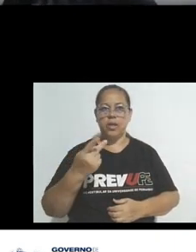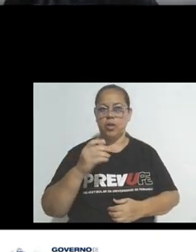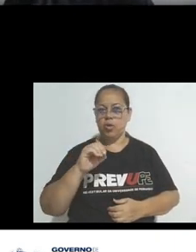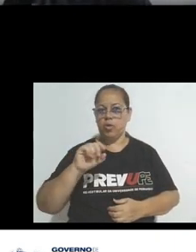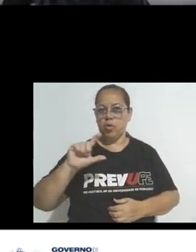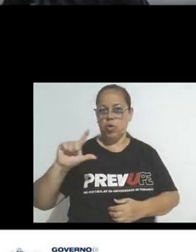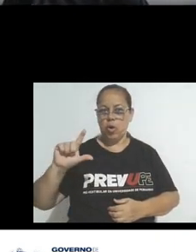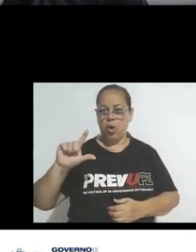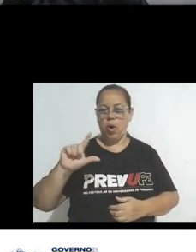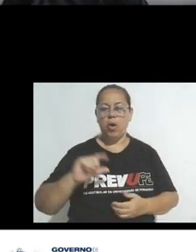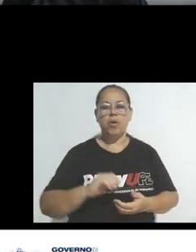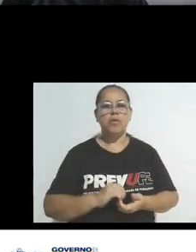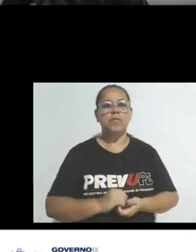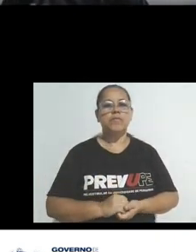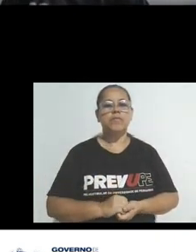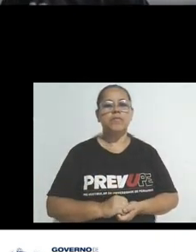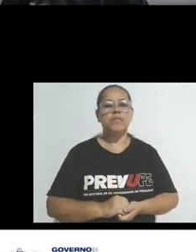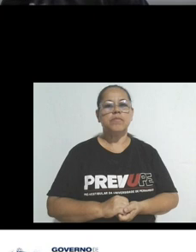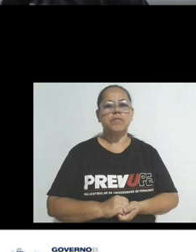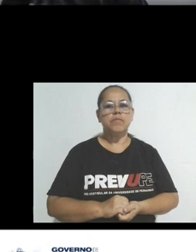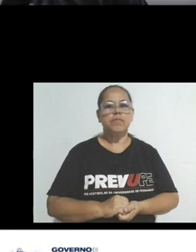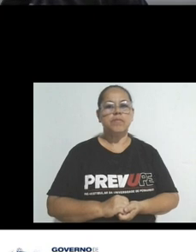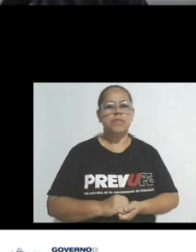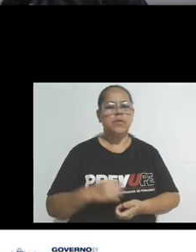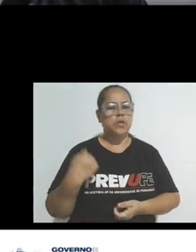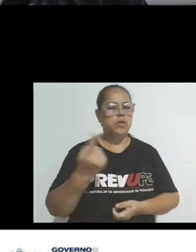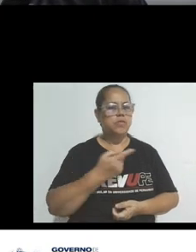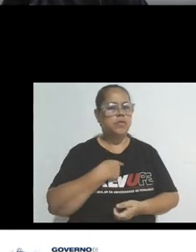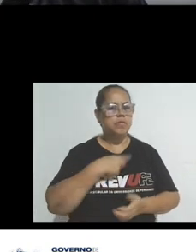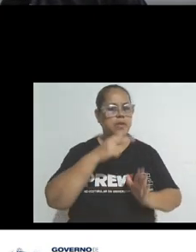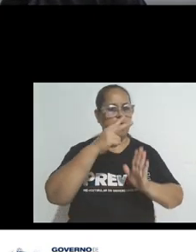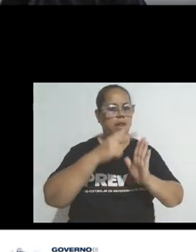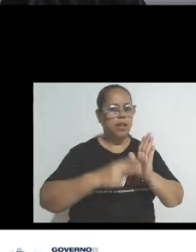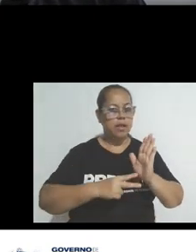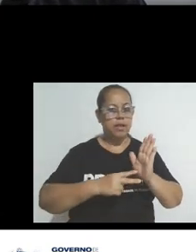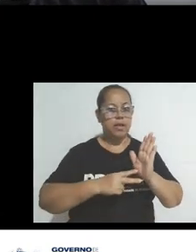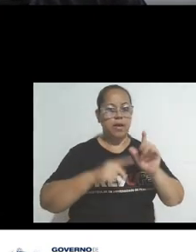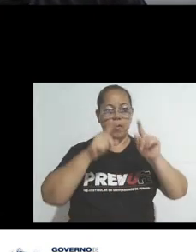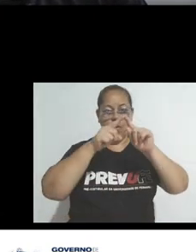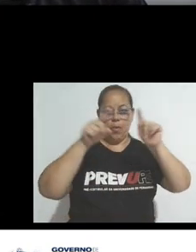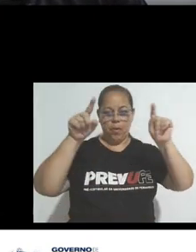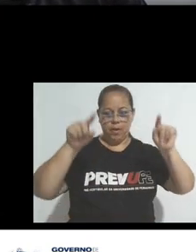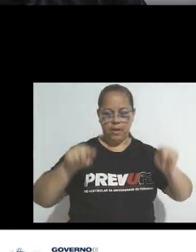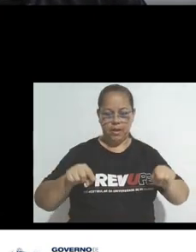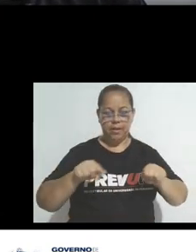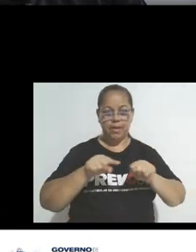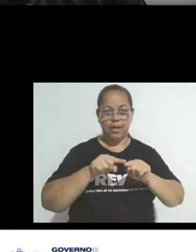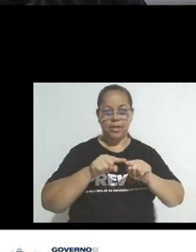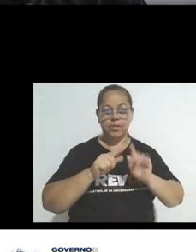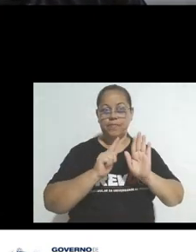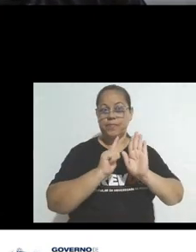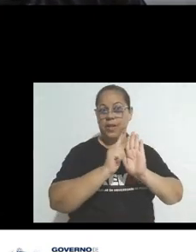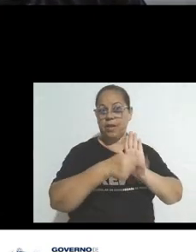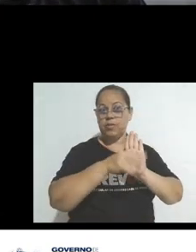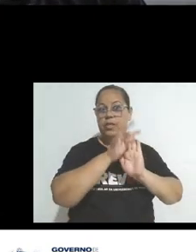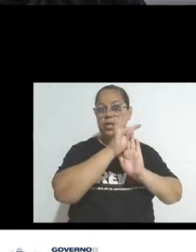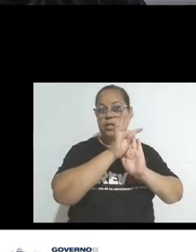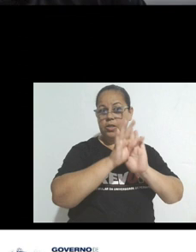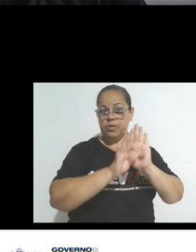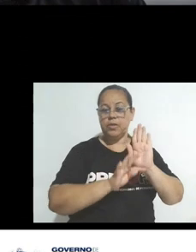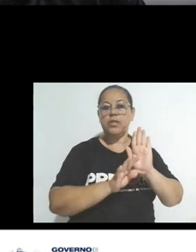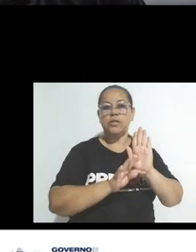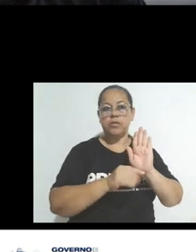aqui temos esse cartaz tá vamos ler o cartaz é um gênero textual e ele fala